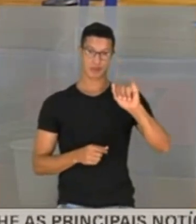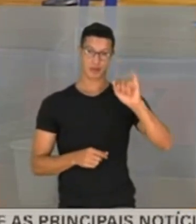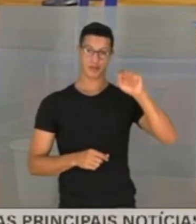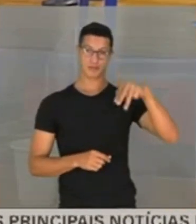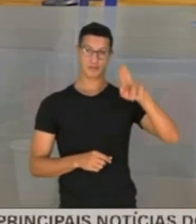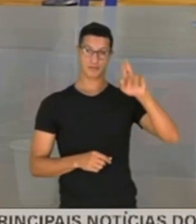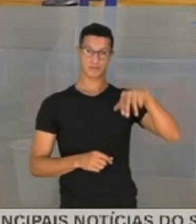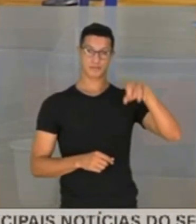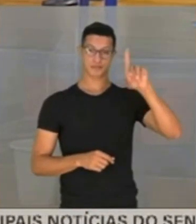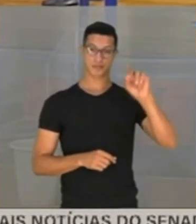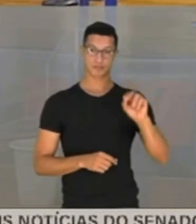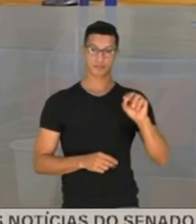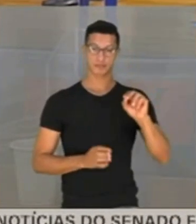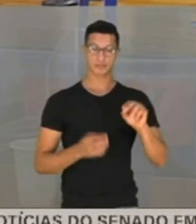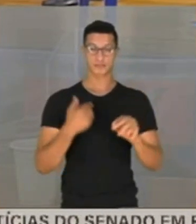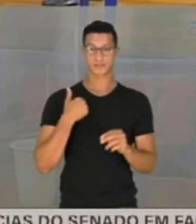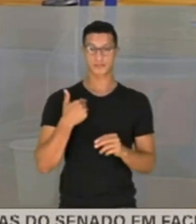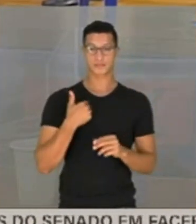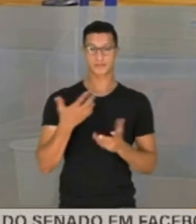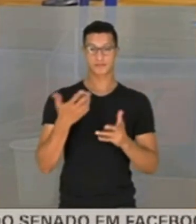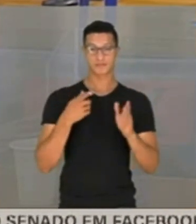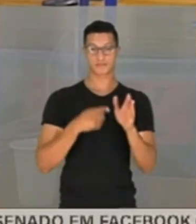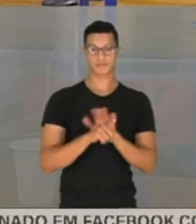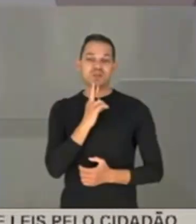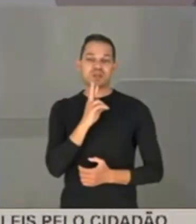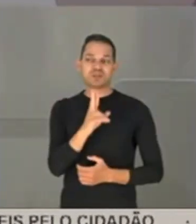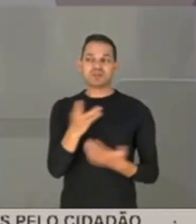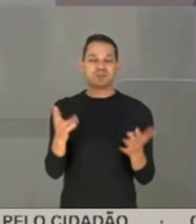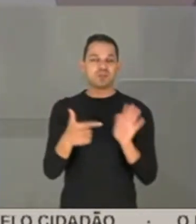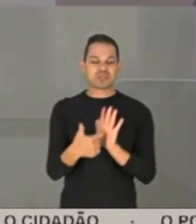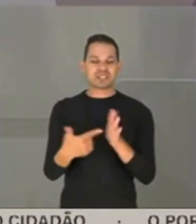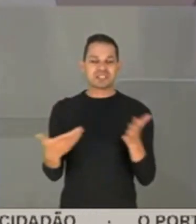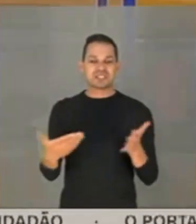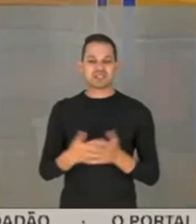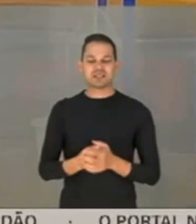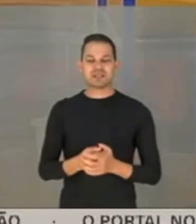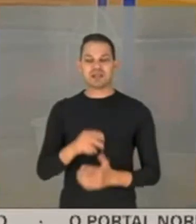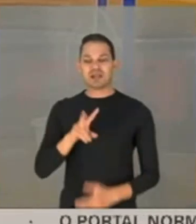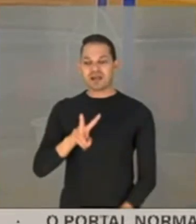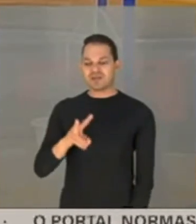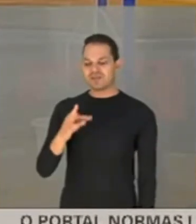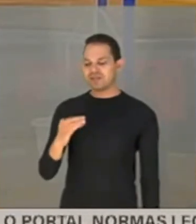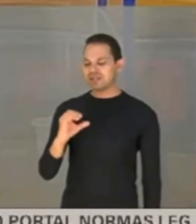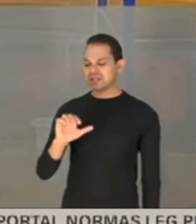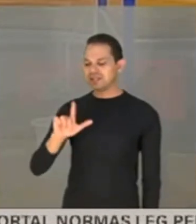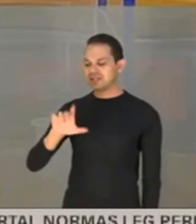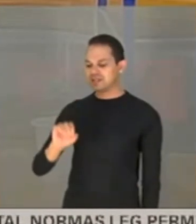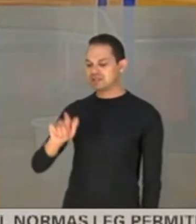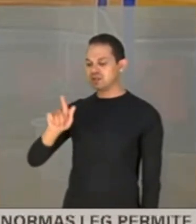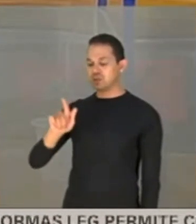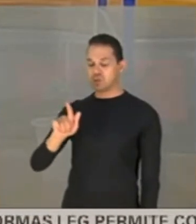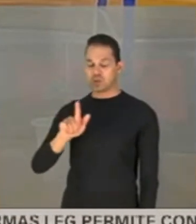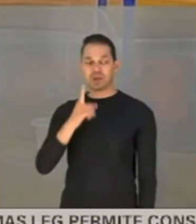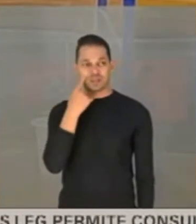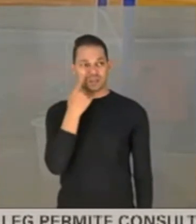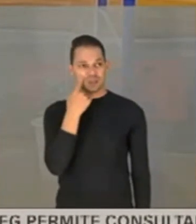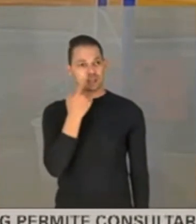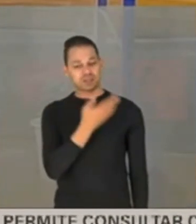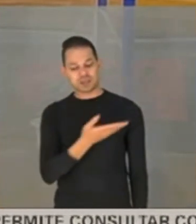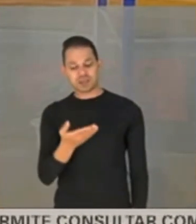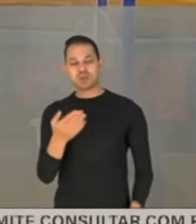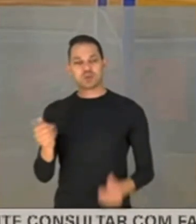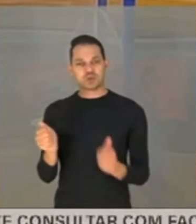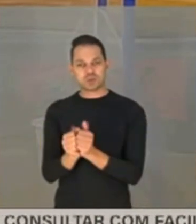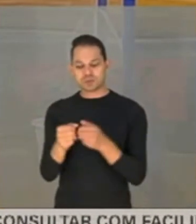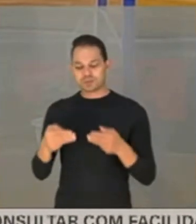Nonato, eu queria lhe perguntar o seguinte: a VTC-Log, senhor Raimundo Nonato, e o Ministério da